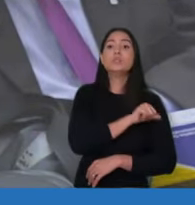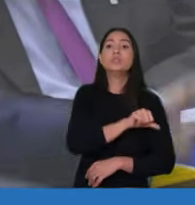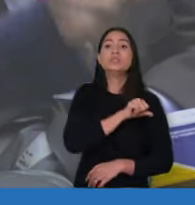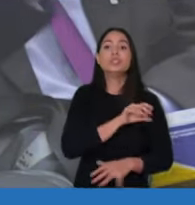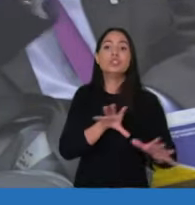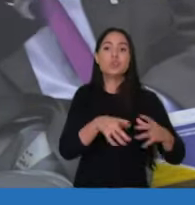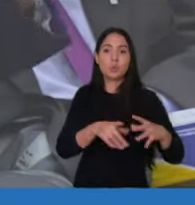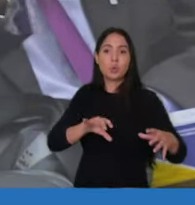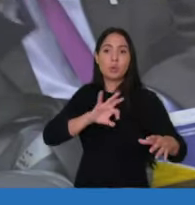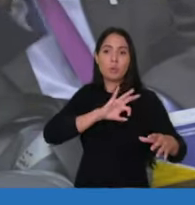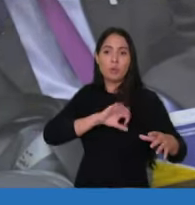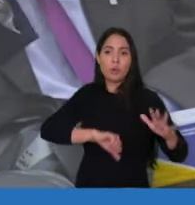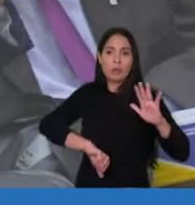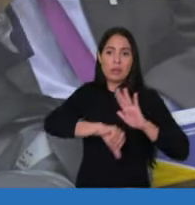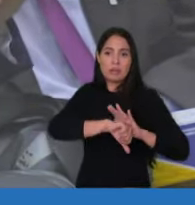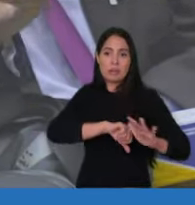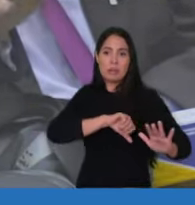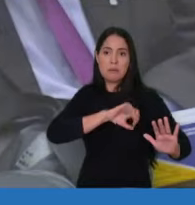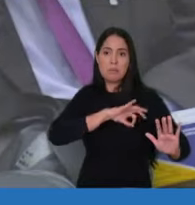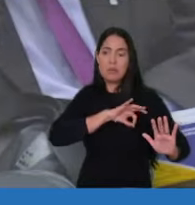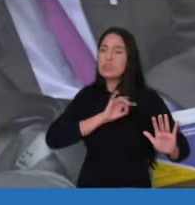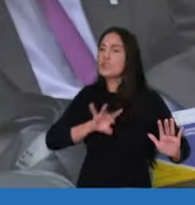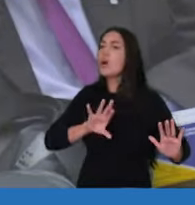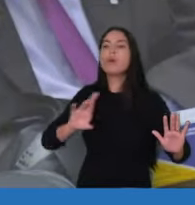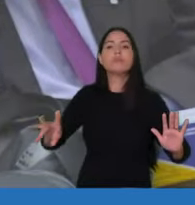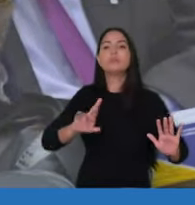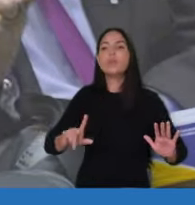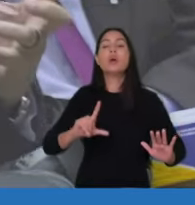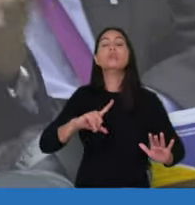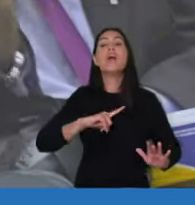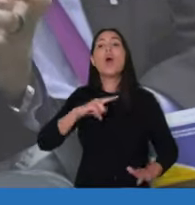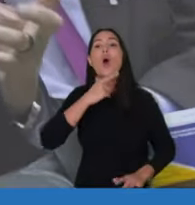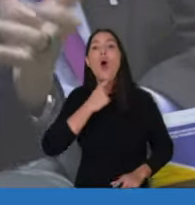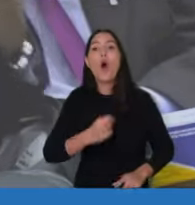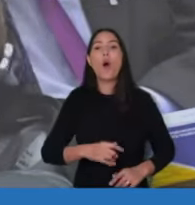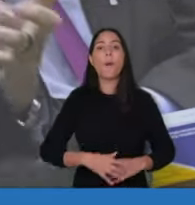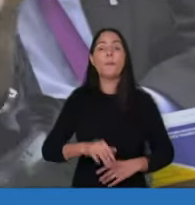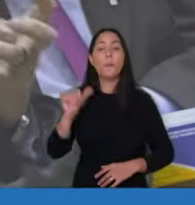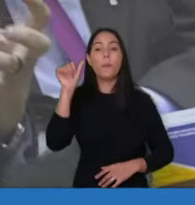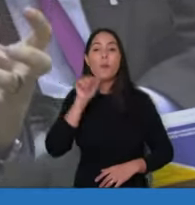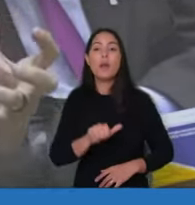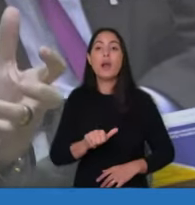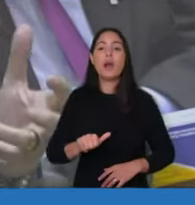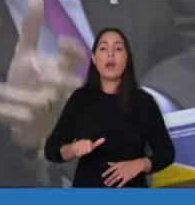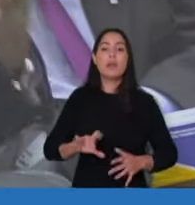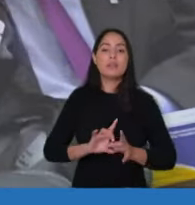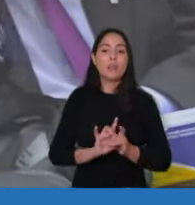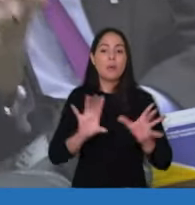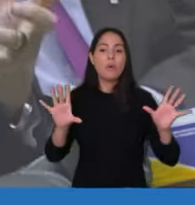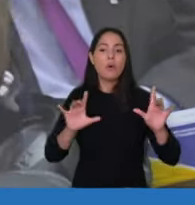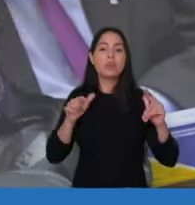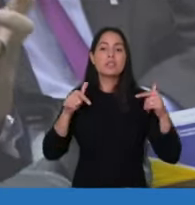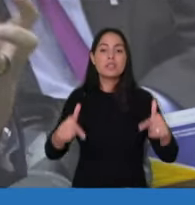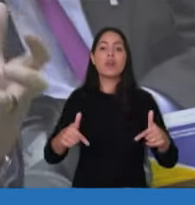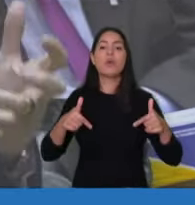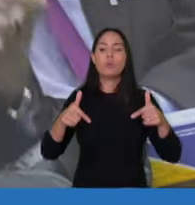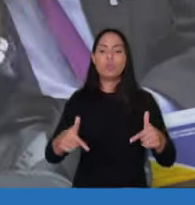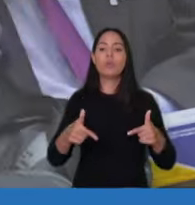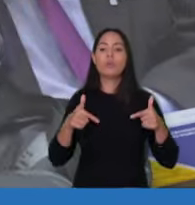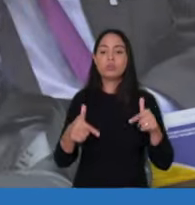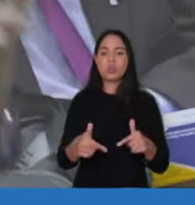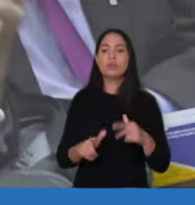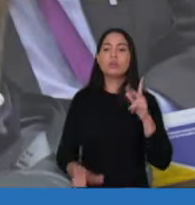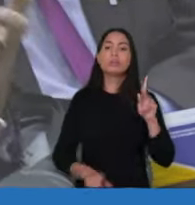Nós temos uma comunidade potente de homens e mulheres que lutam pela democracia e que clamam nas ruas